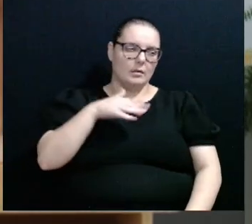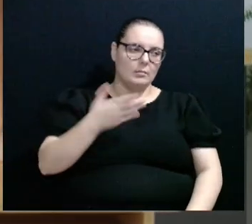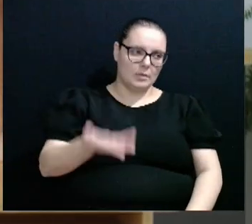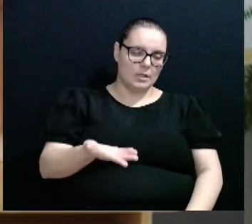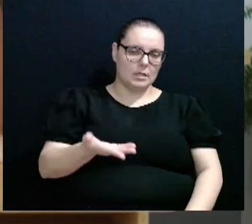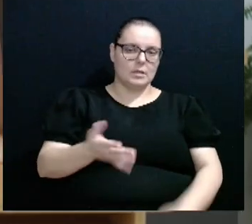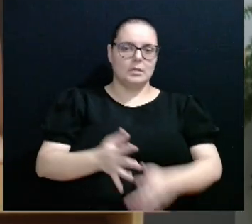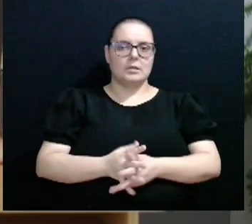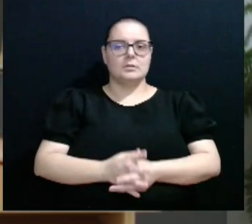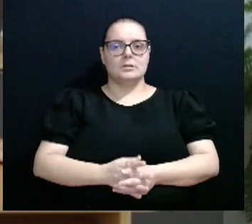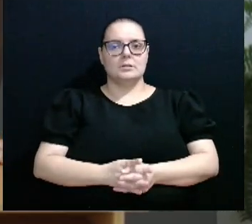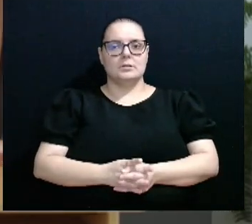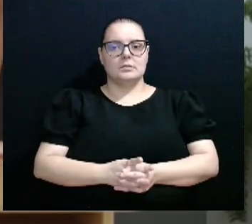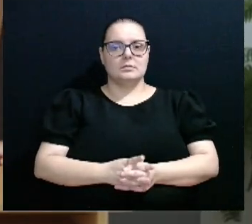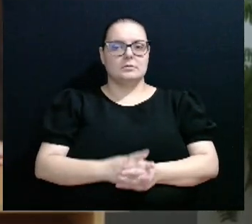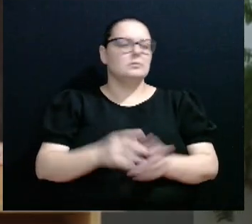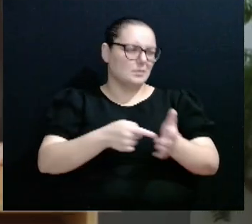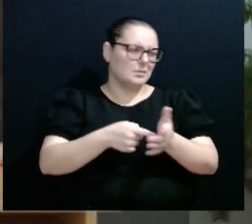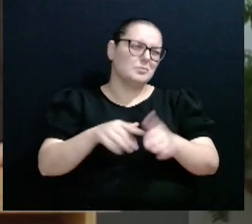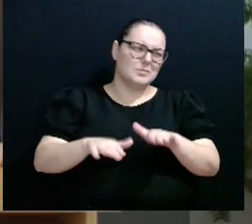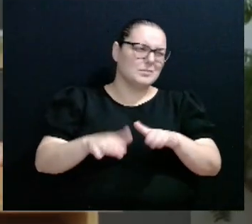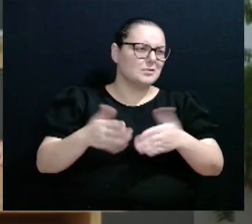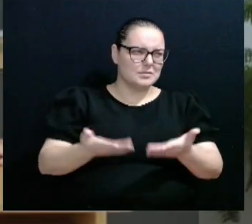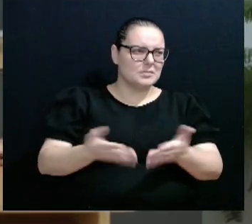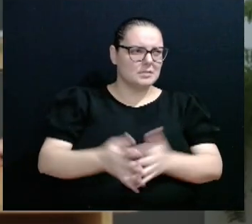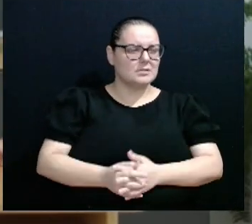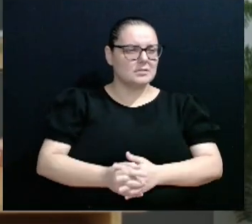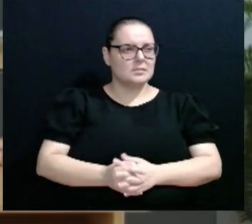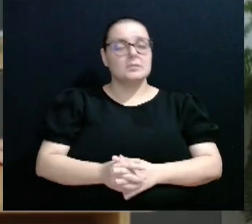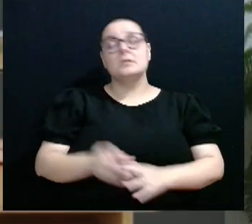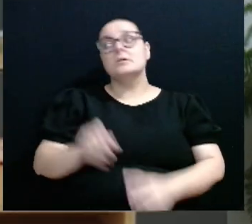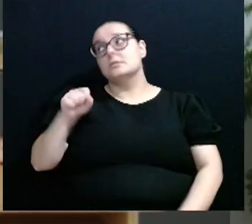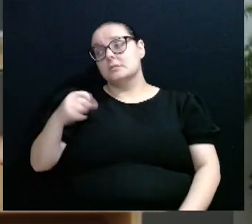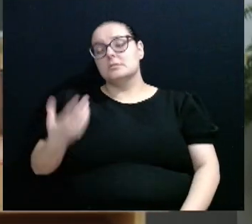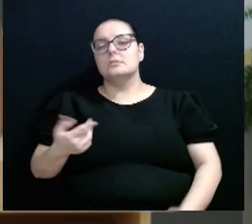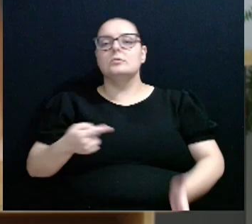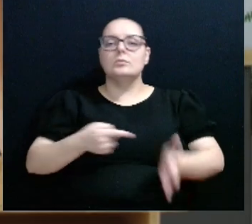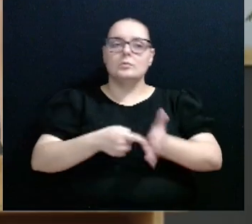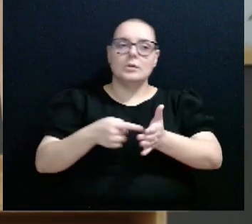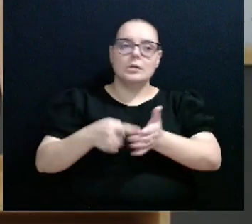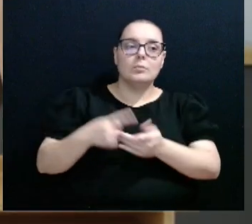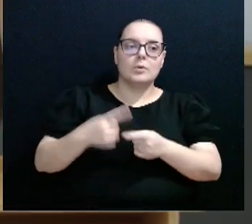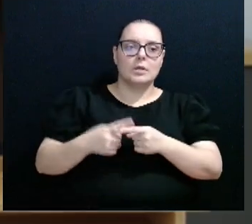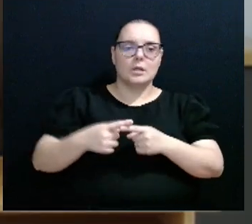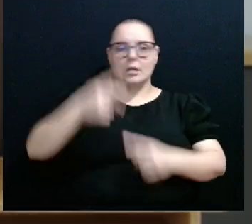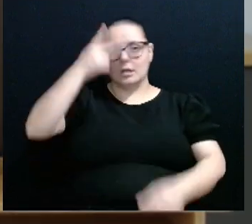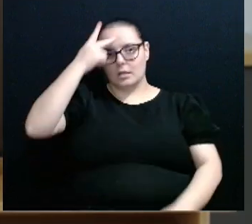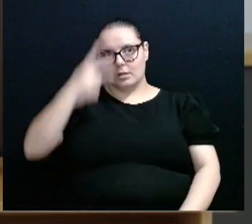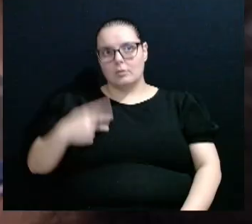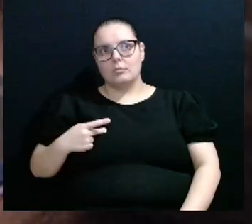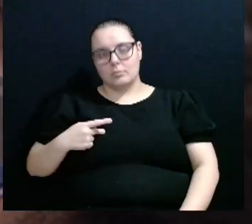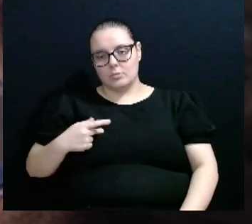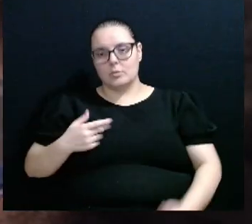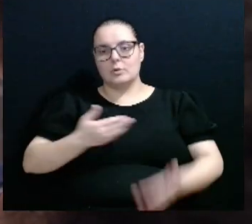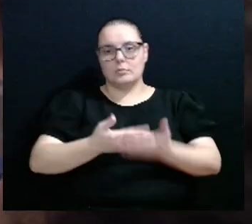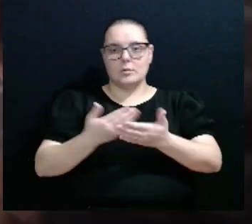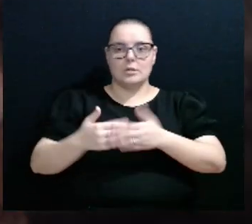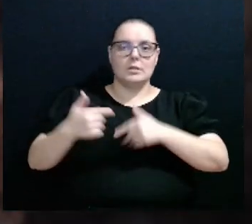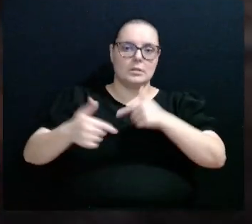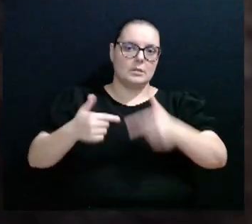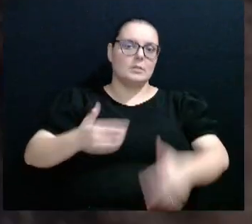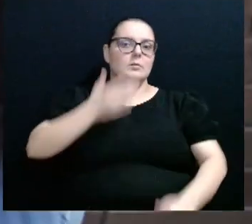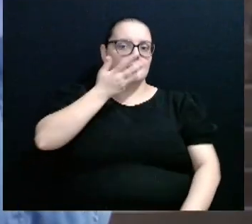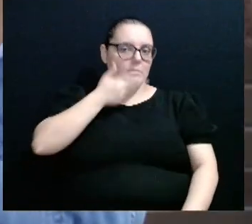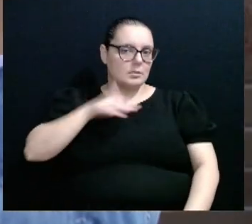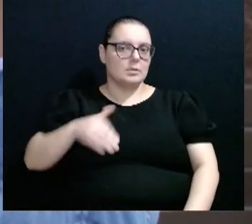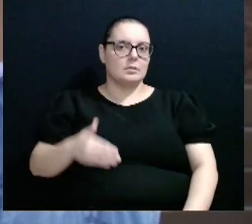né? Denunciam talvez mais essa questão. Sim, isso denuncia porque a própria escola trabalha com a criança esse fator. Perfeito, E as perfeito. crianças elas